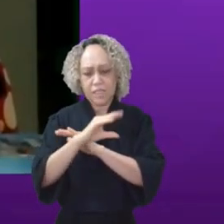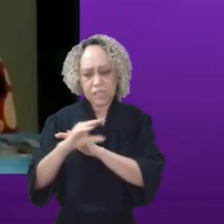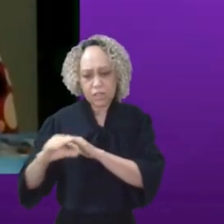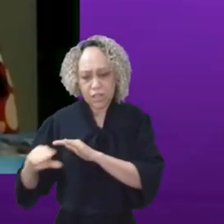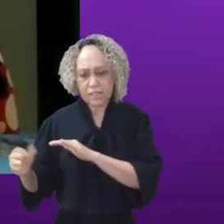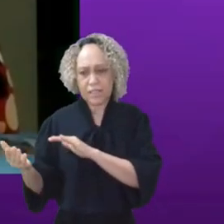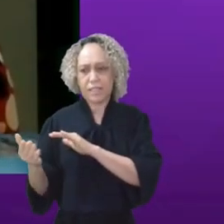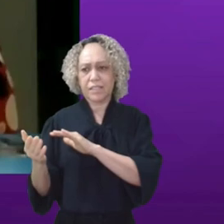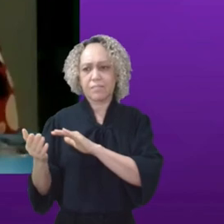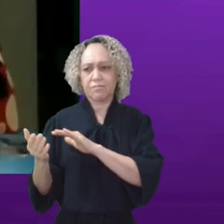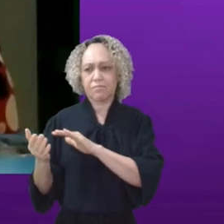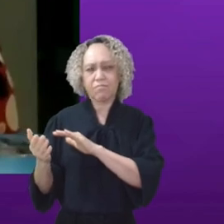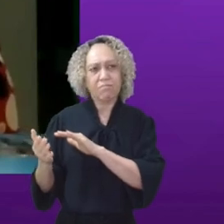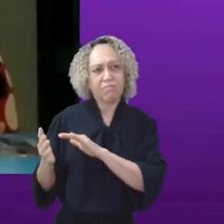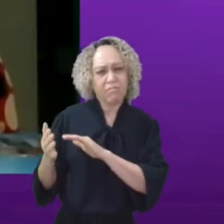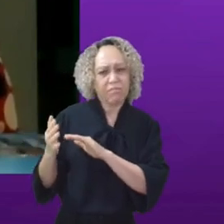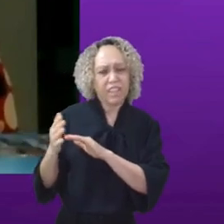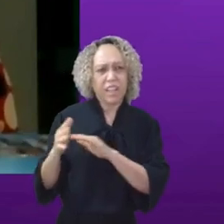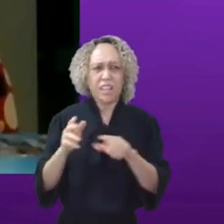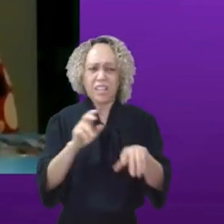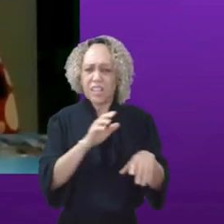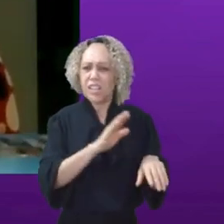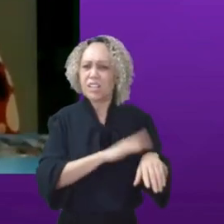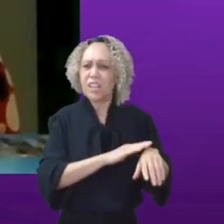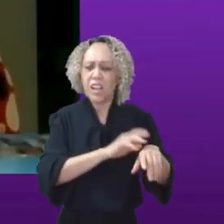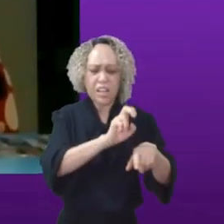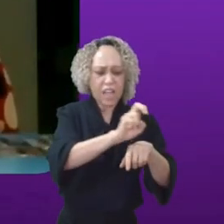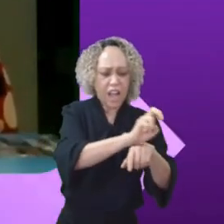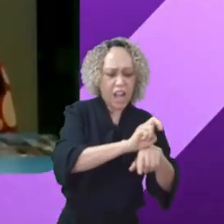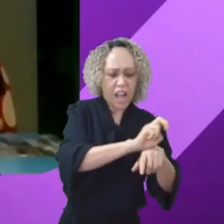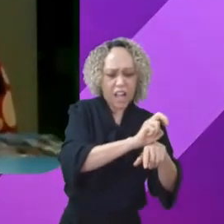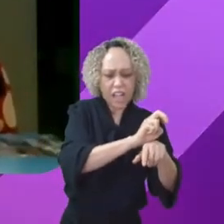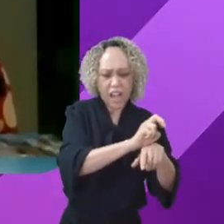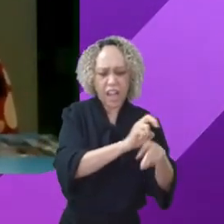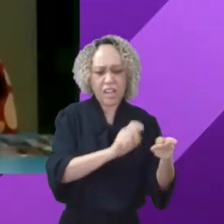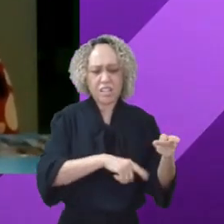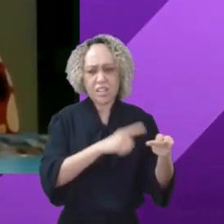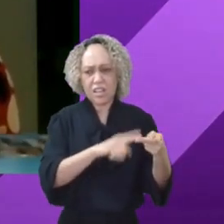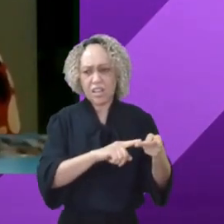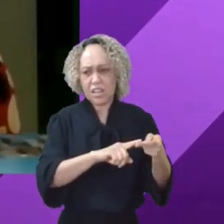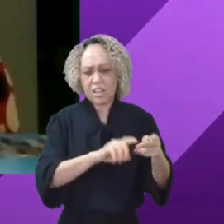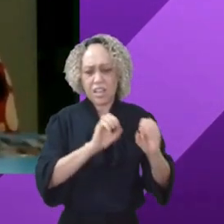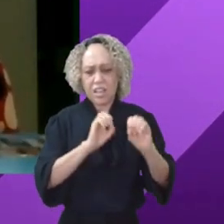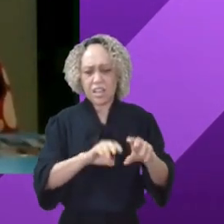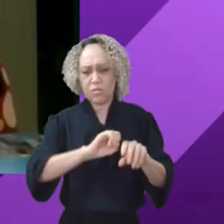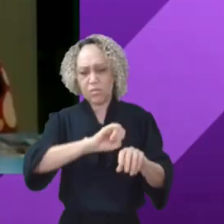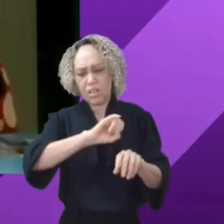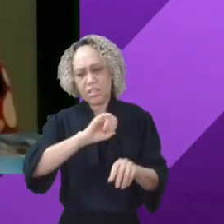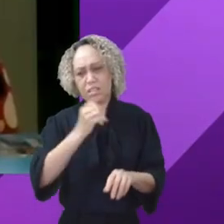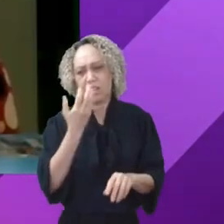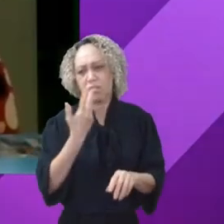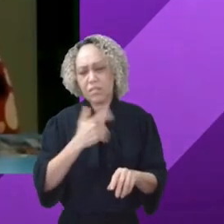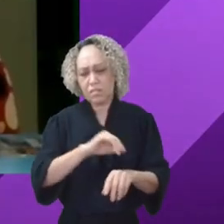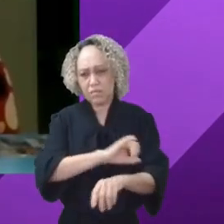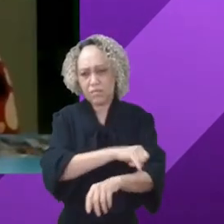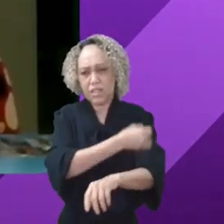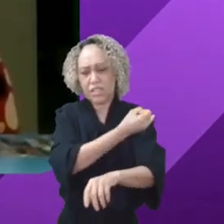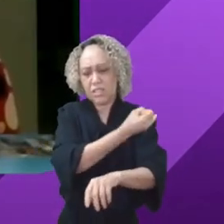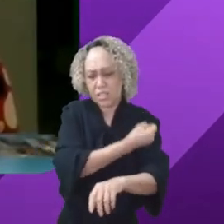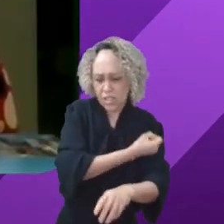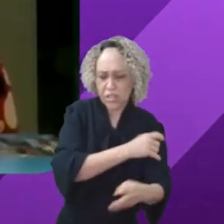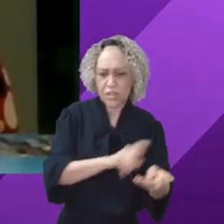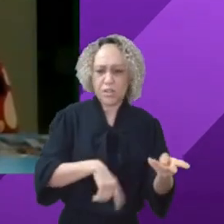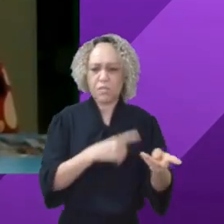Seja desde da creche, da educação infantil, dos espaços de brincar, dos espaços de